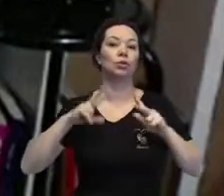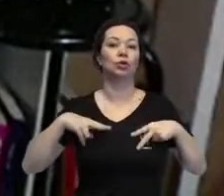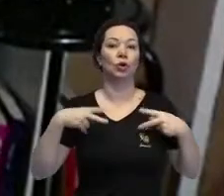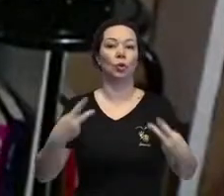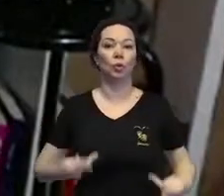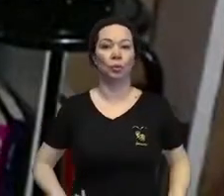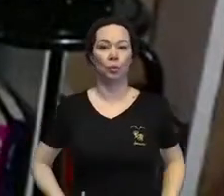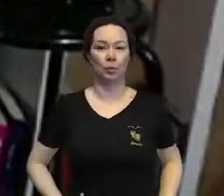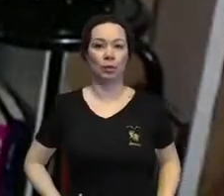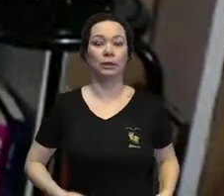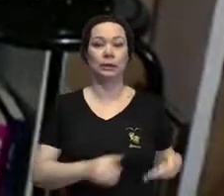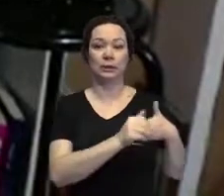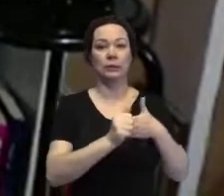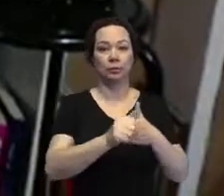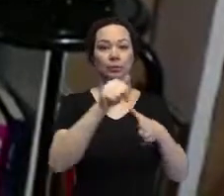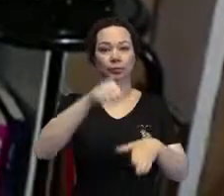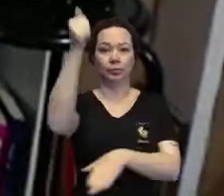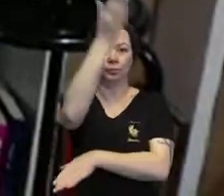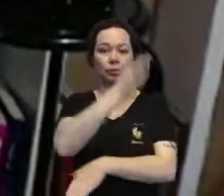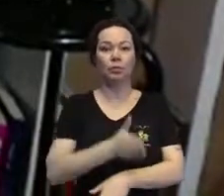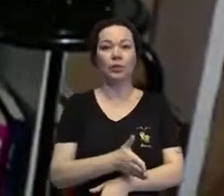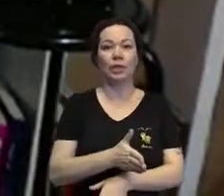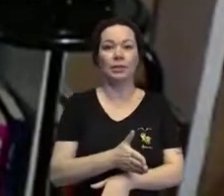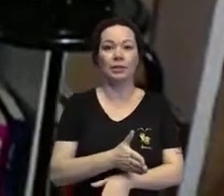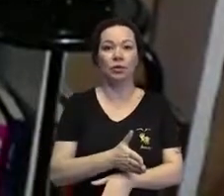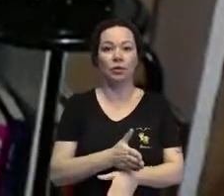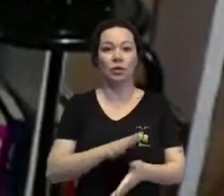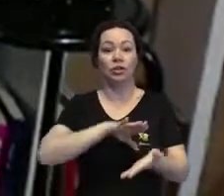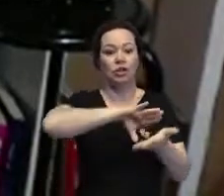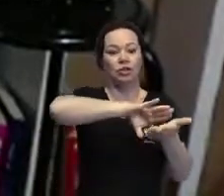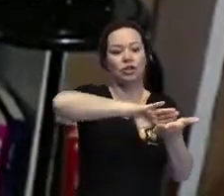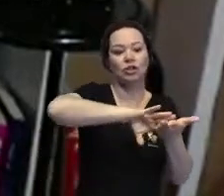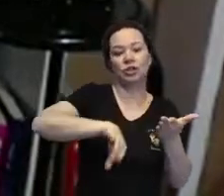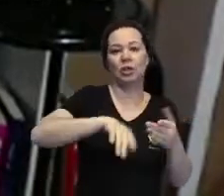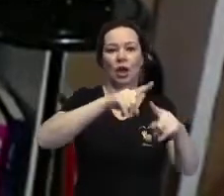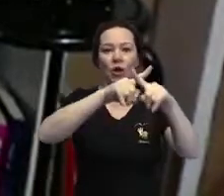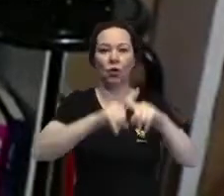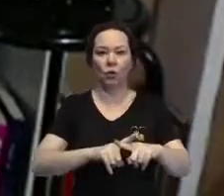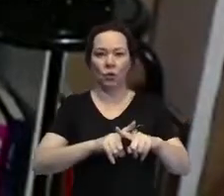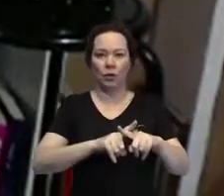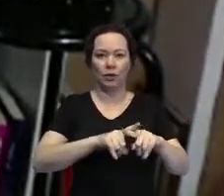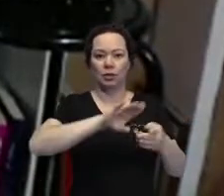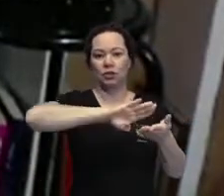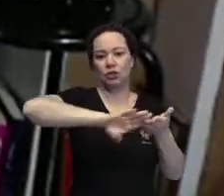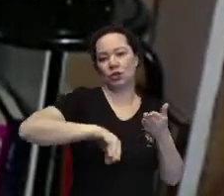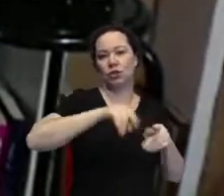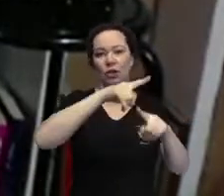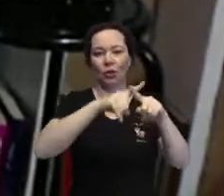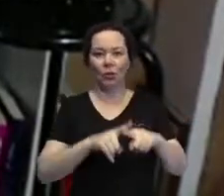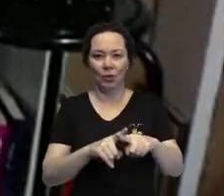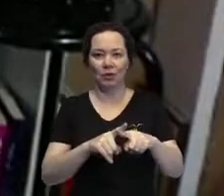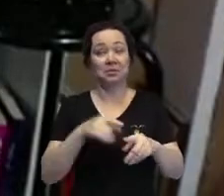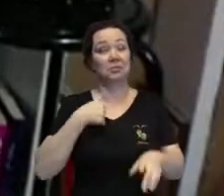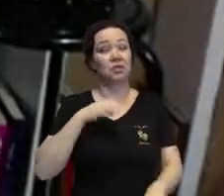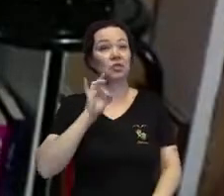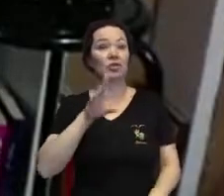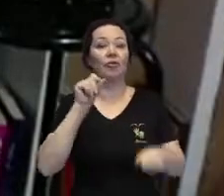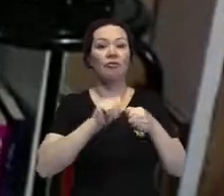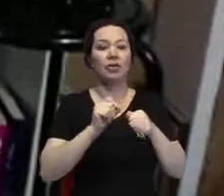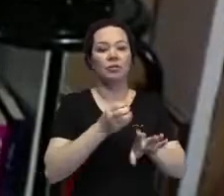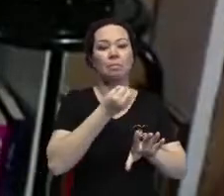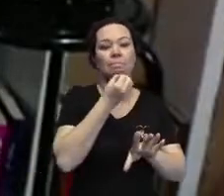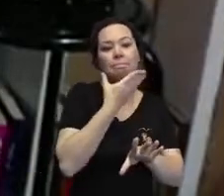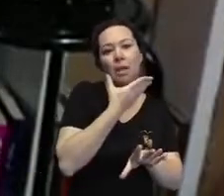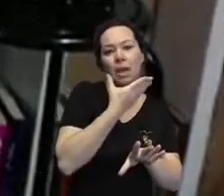nos acompanha aqui no Brasil de eliminação da concorrência. Então eu só faço o bem